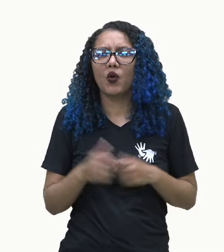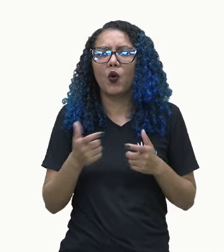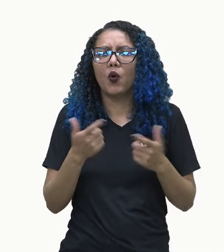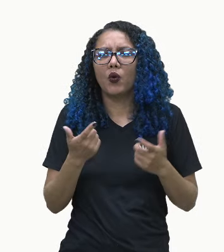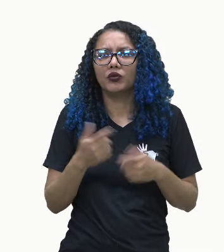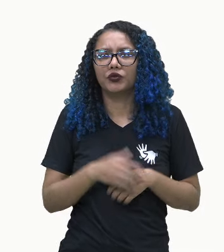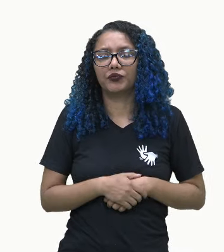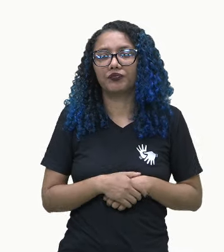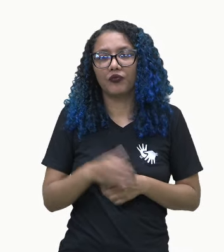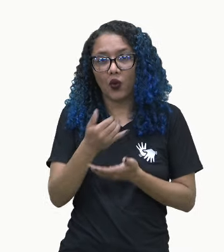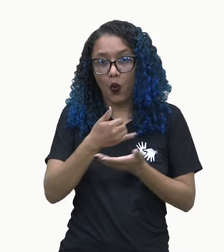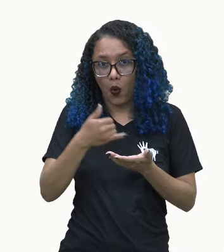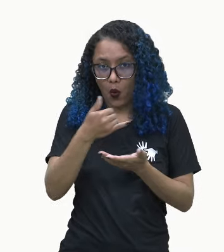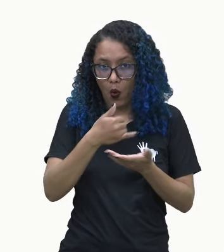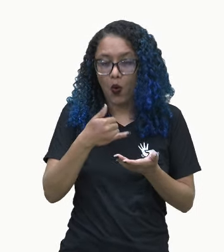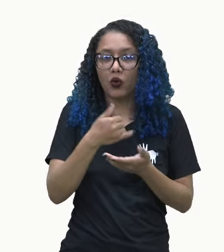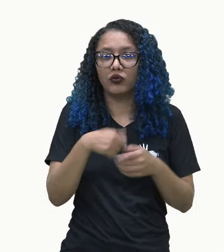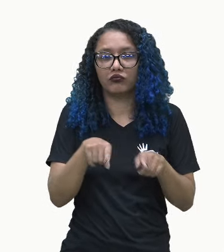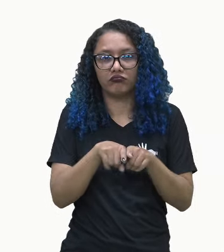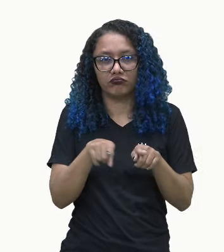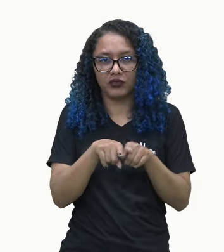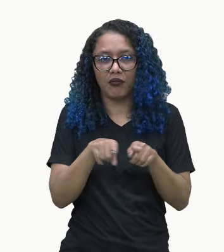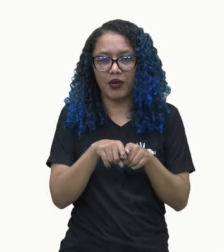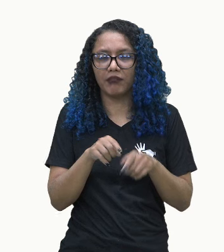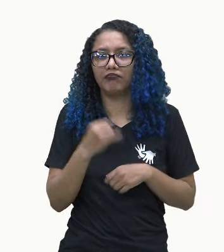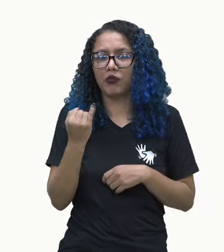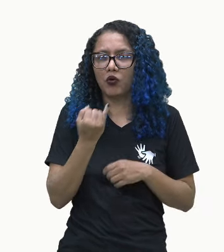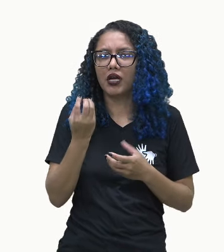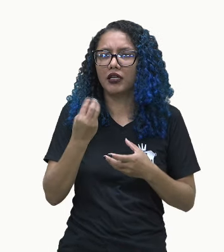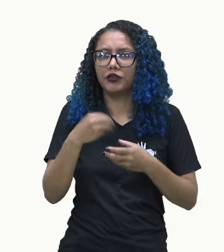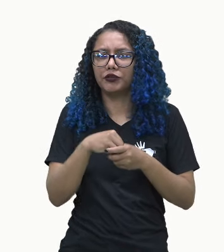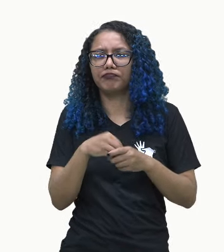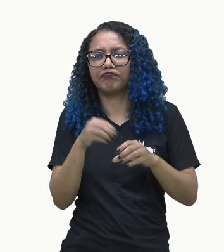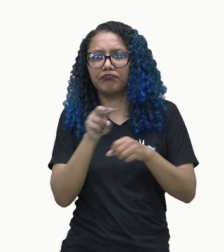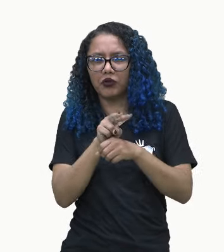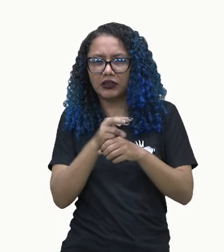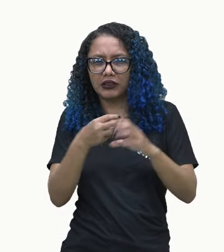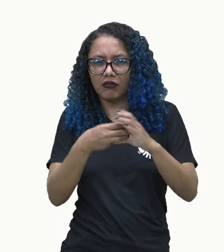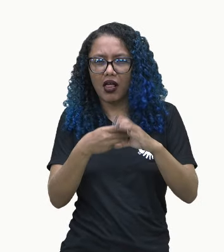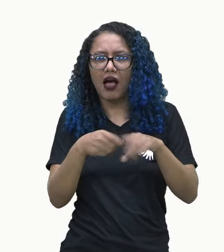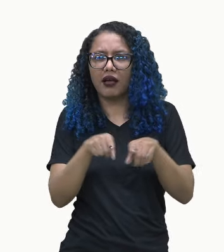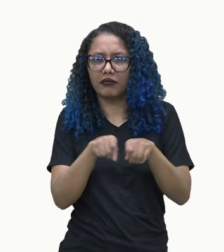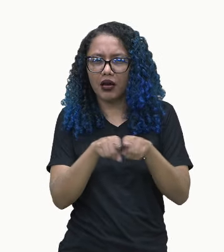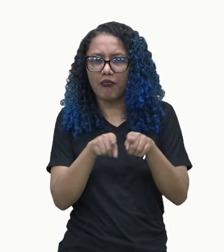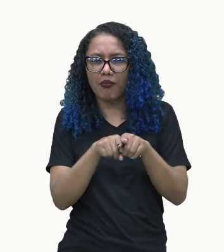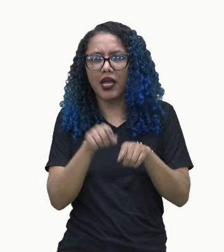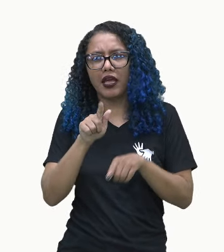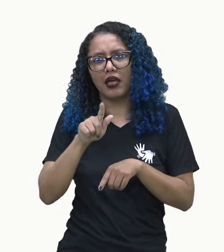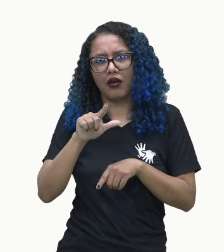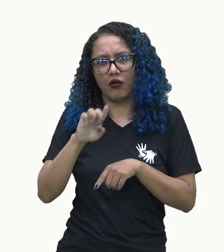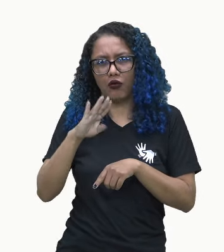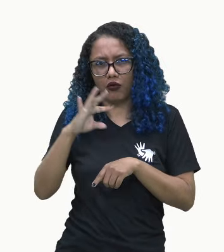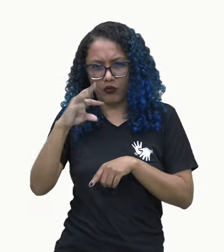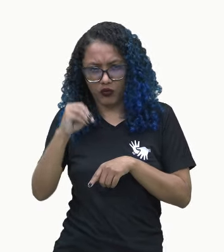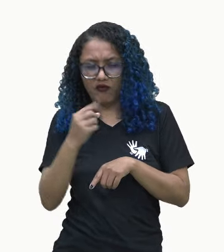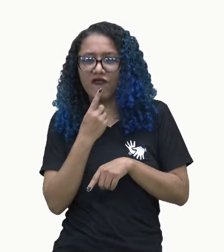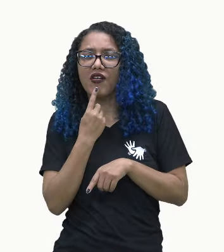como fontes, ela é importante antioxidante celular, né, protetora de glóbulos vermelhos, e encontramos em